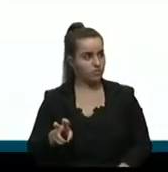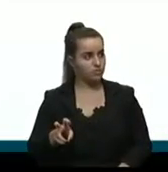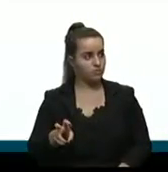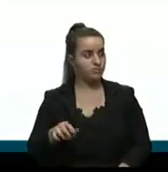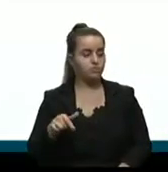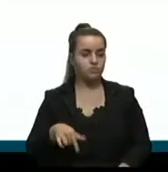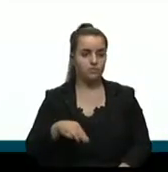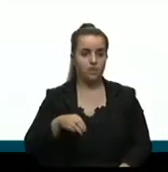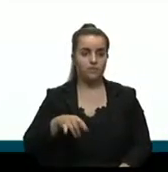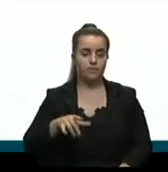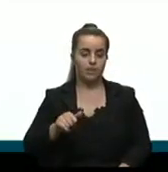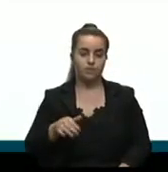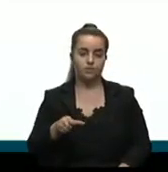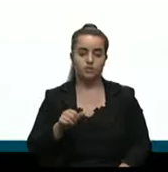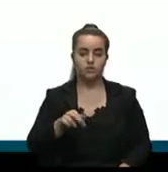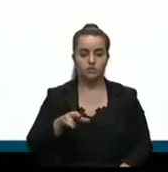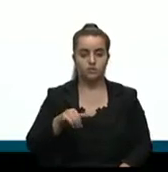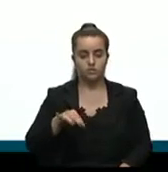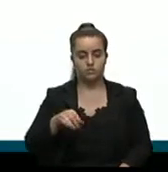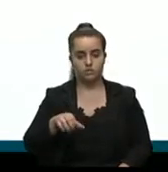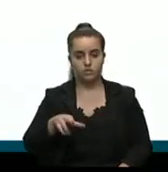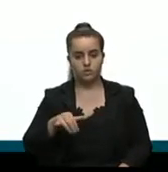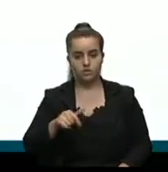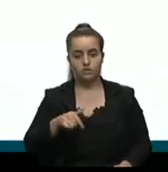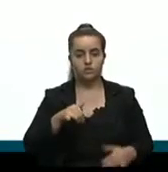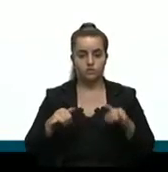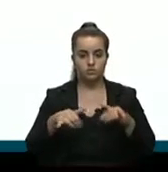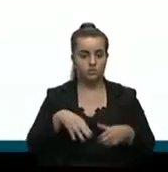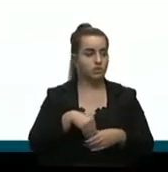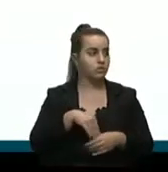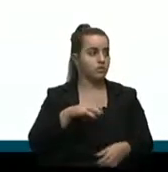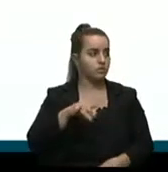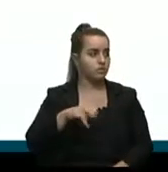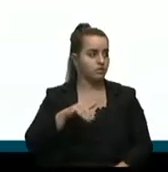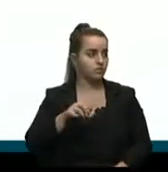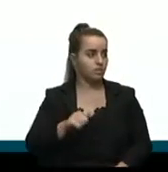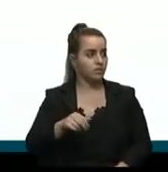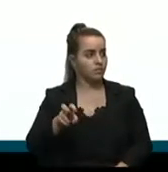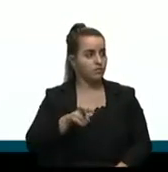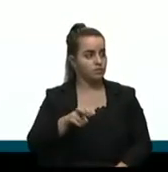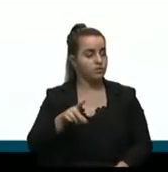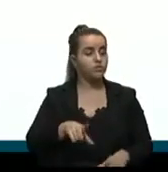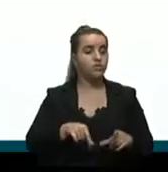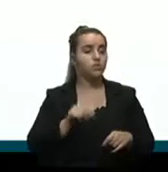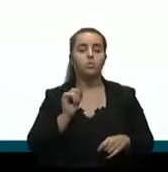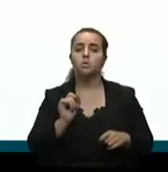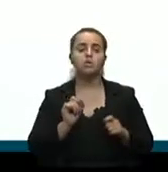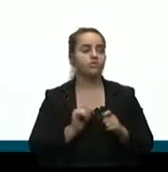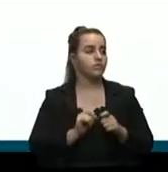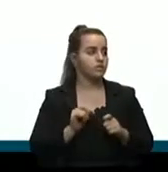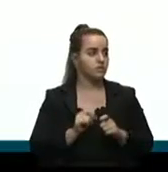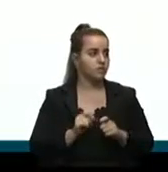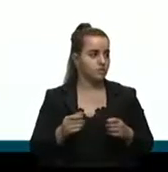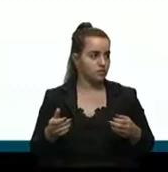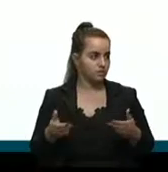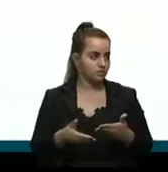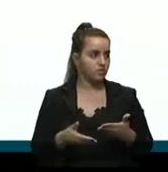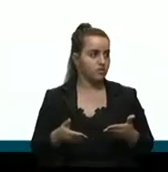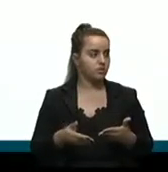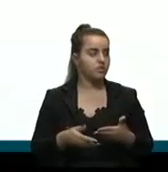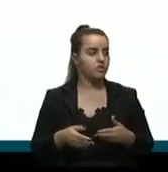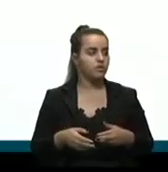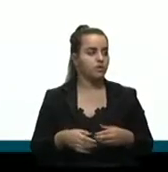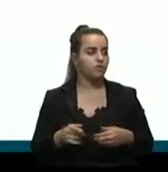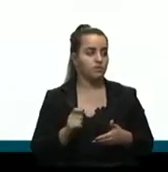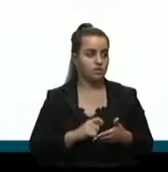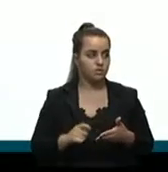76,05. Essa é a média aritmética dos dados na tabela. E aí, passo 5, tomar uma decisão. Vou